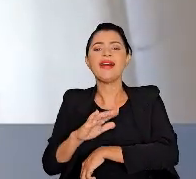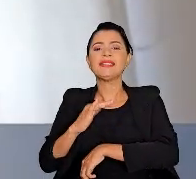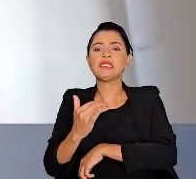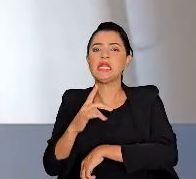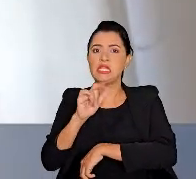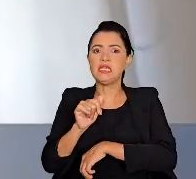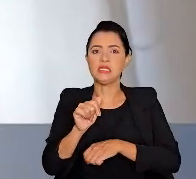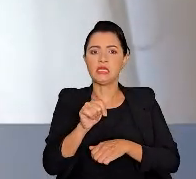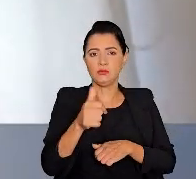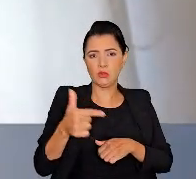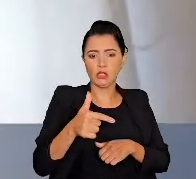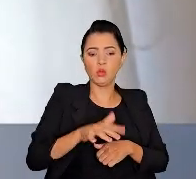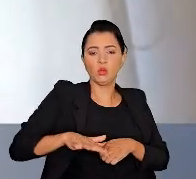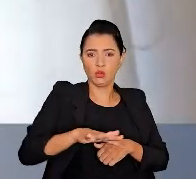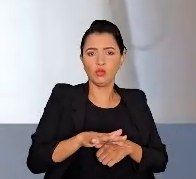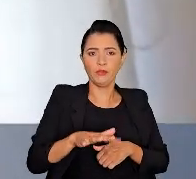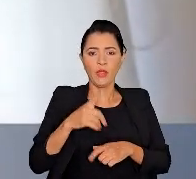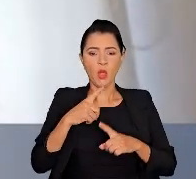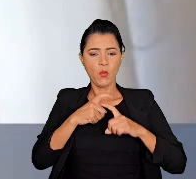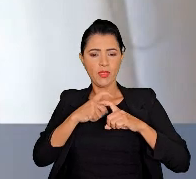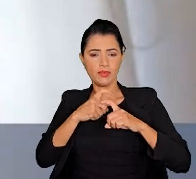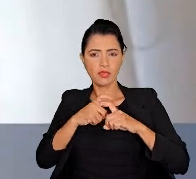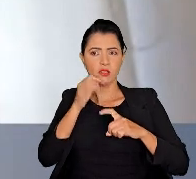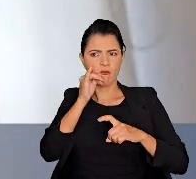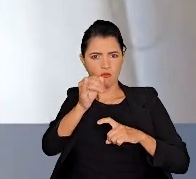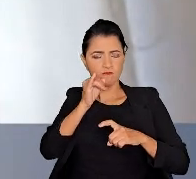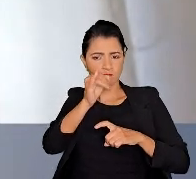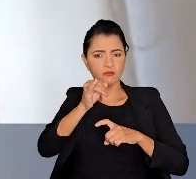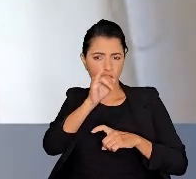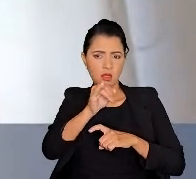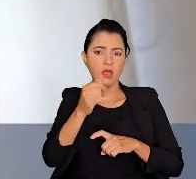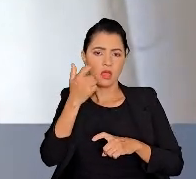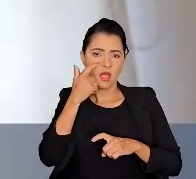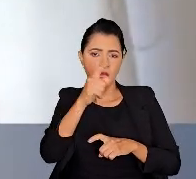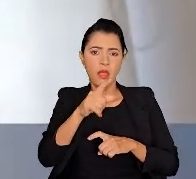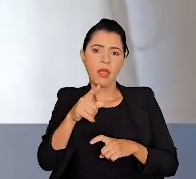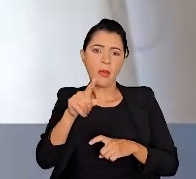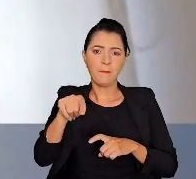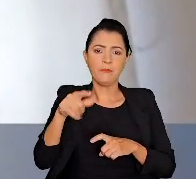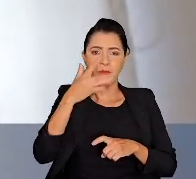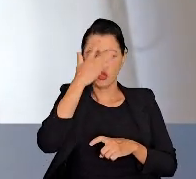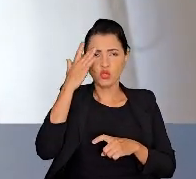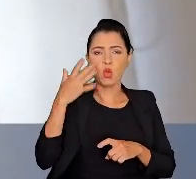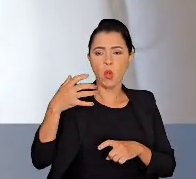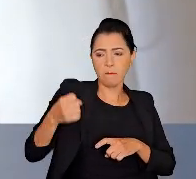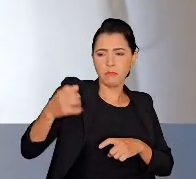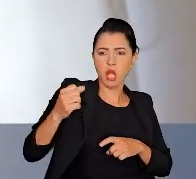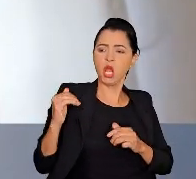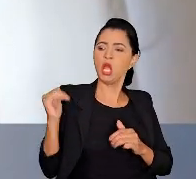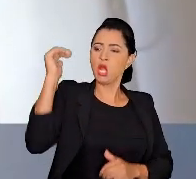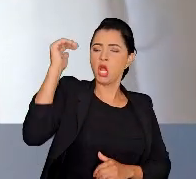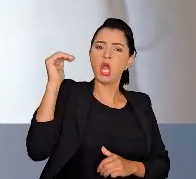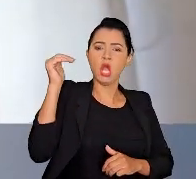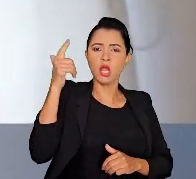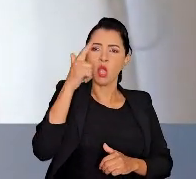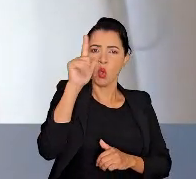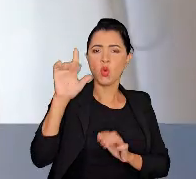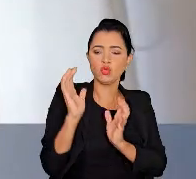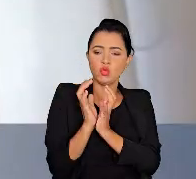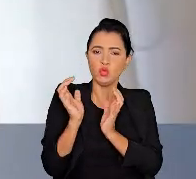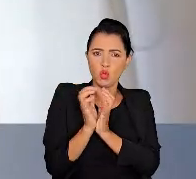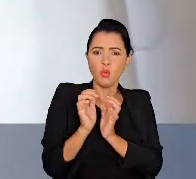expressada pelos nazistas, hoje por supremacistas brancos e outros grupos radicais de